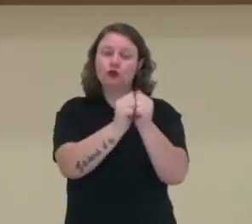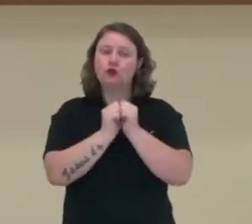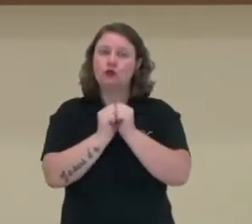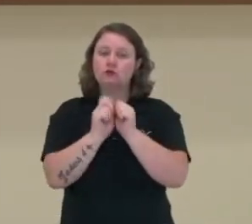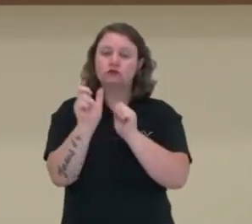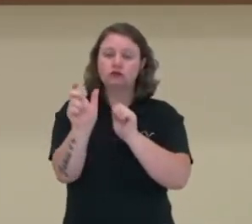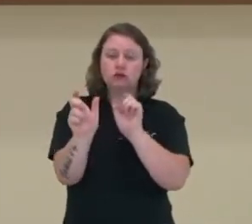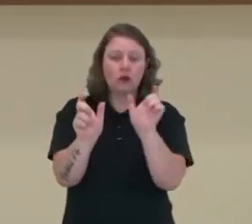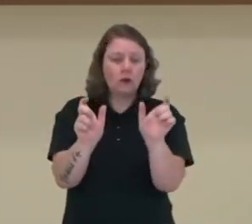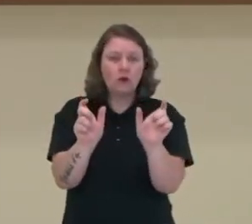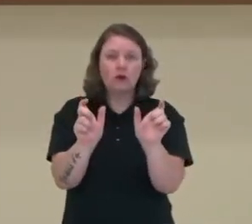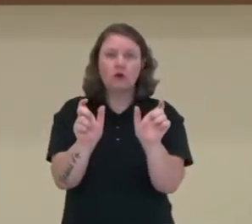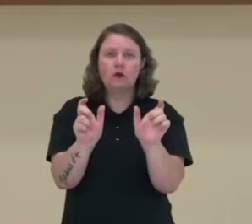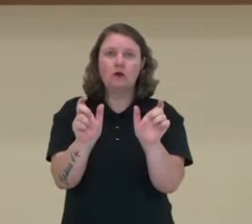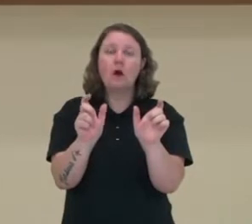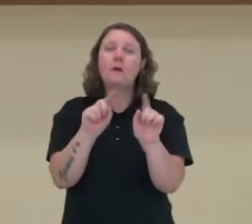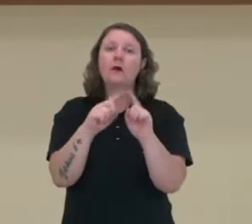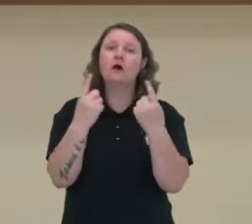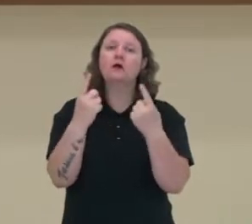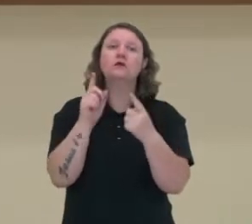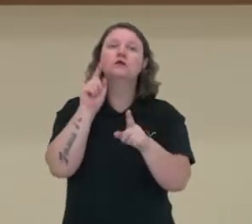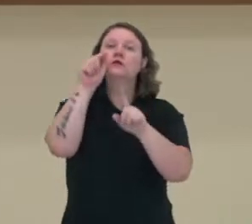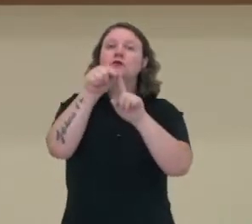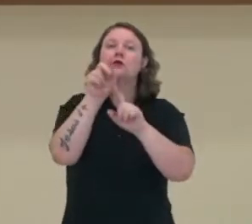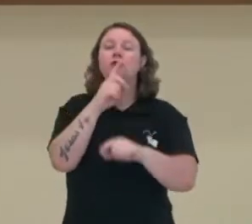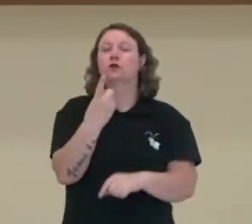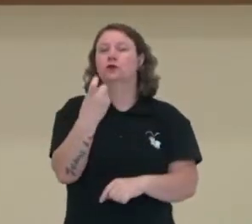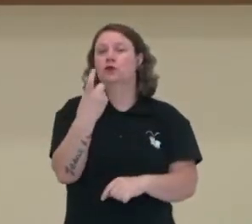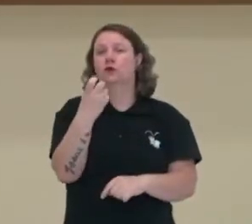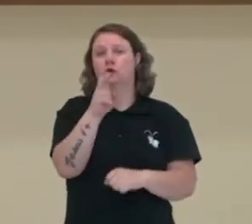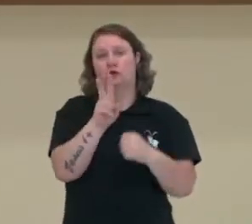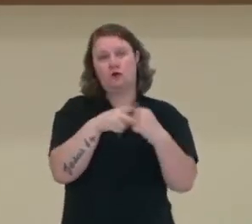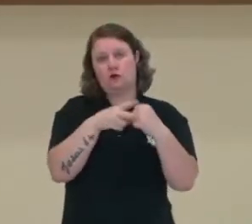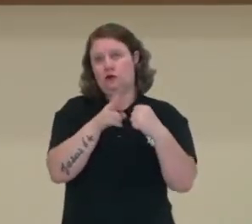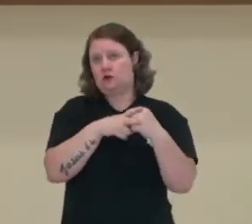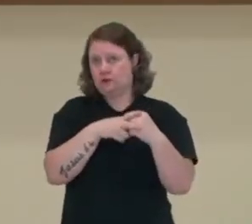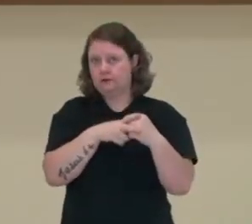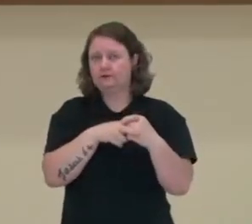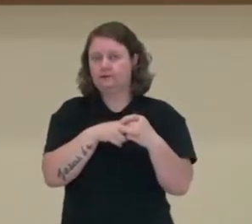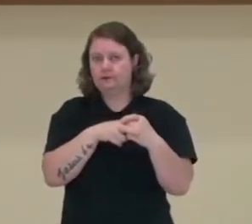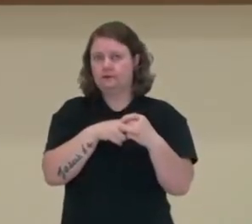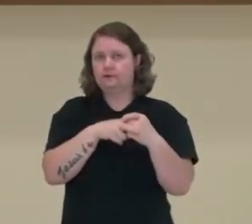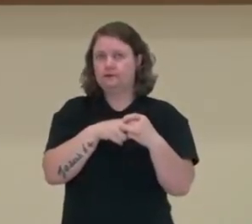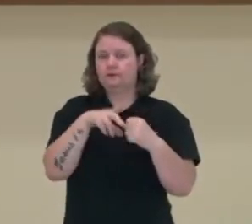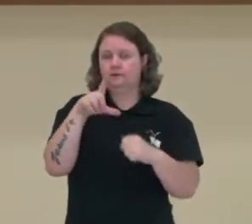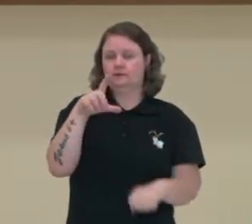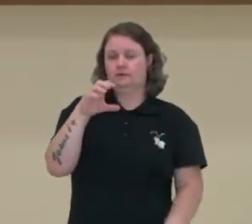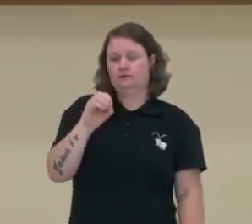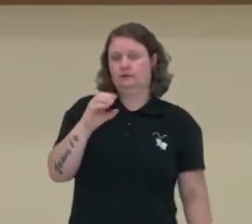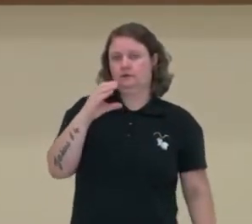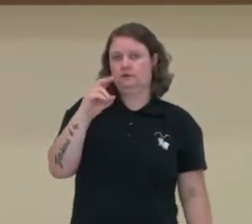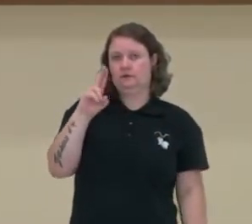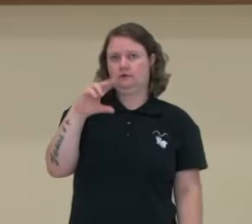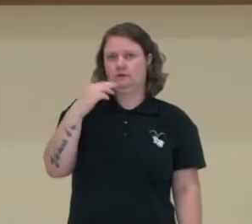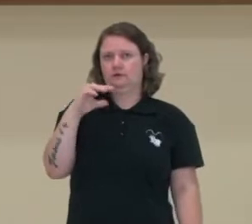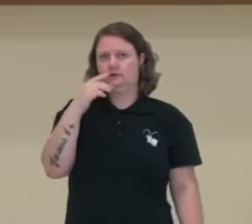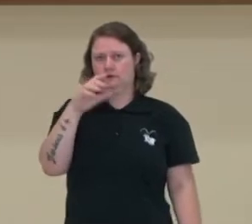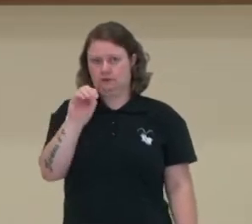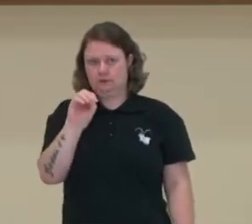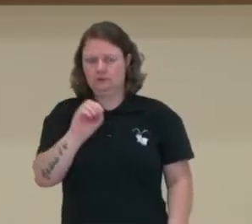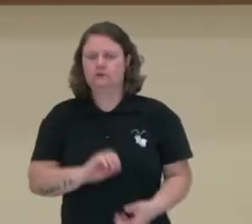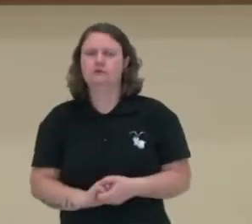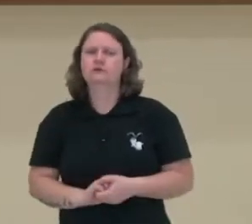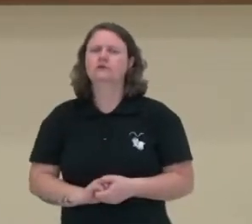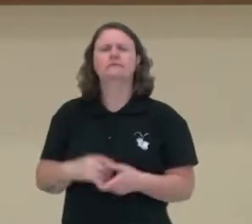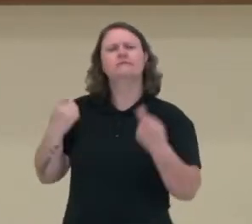a função de um único verbo. Então, dois verbos fazendo a função de um verbo. Então, eu chamo de locução verbal, certo? O que que eu